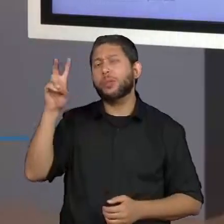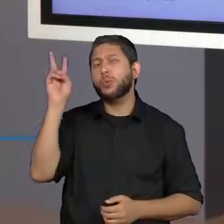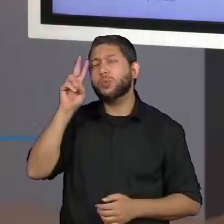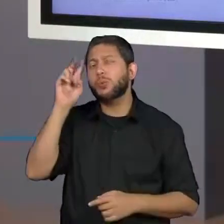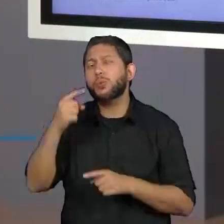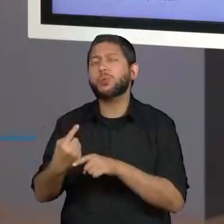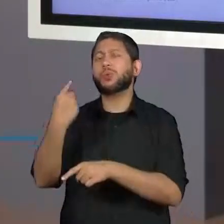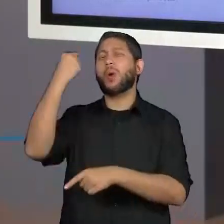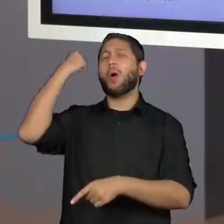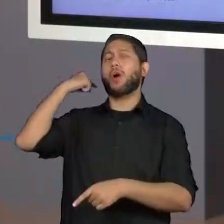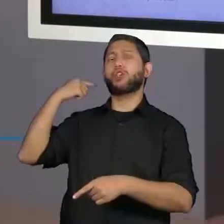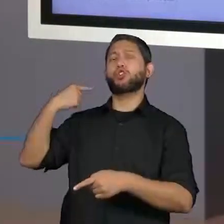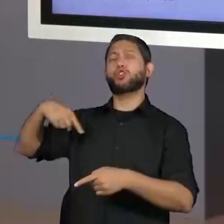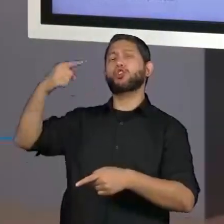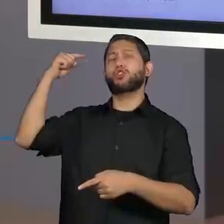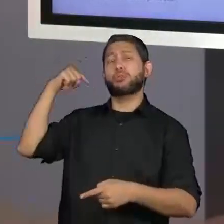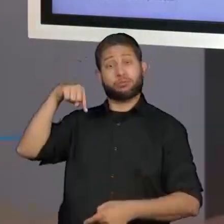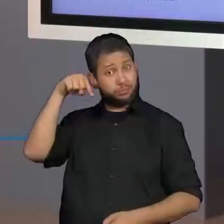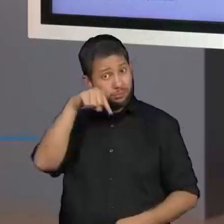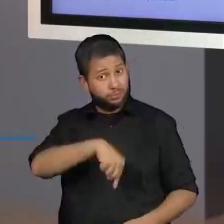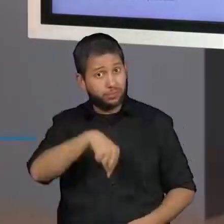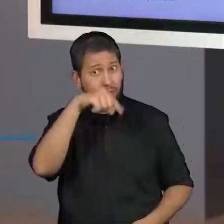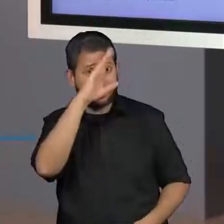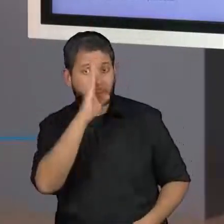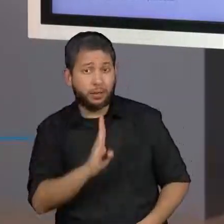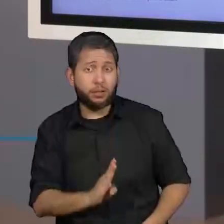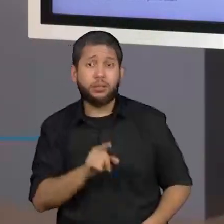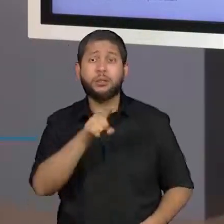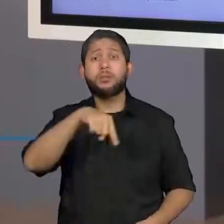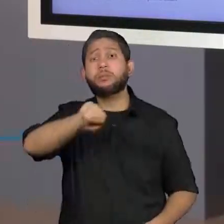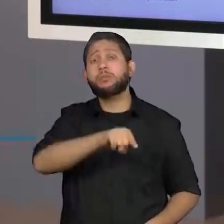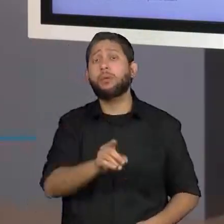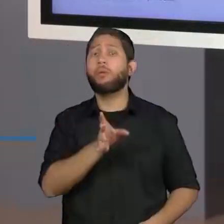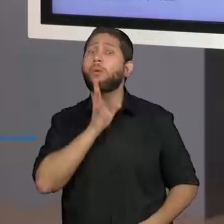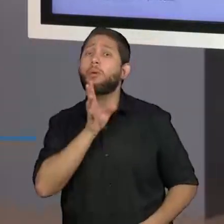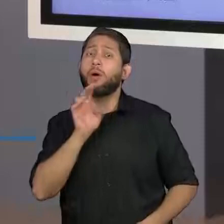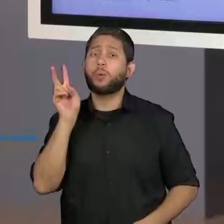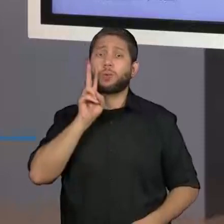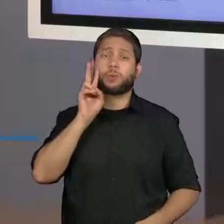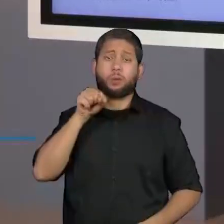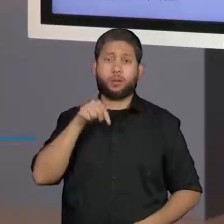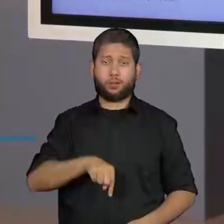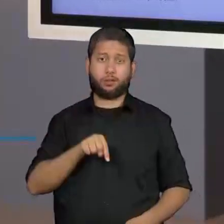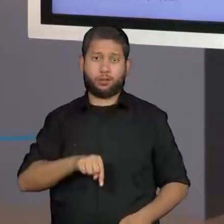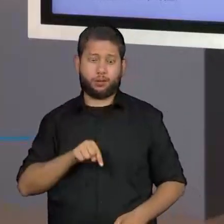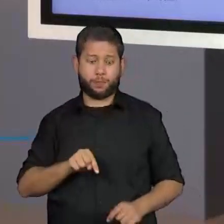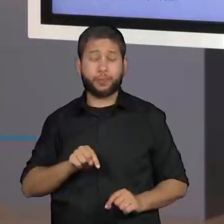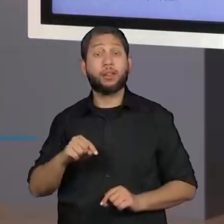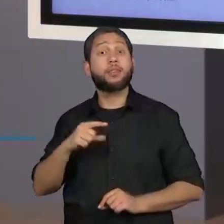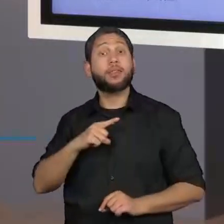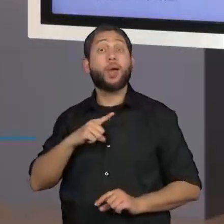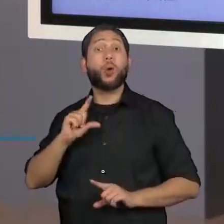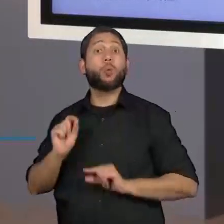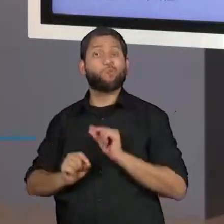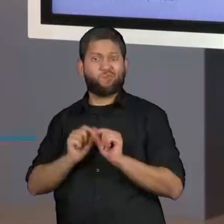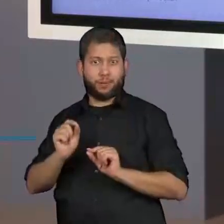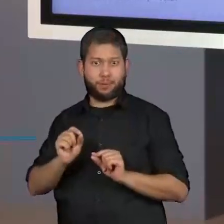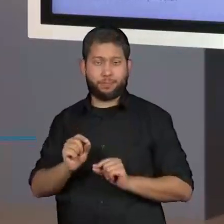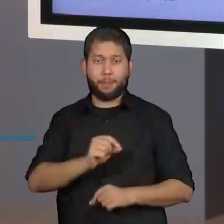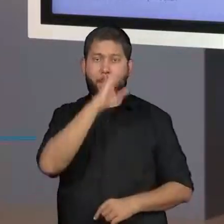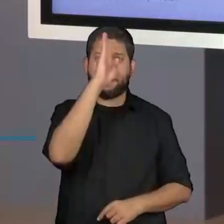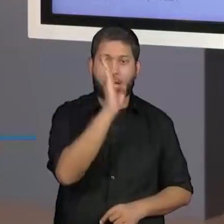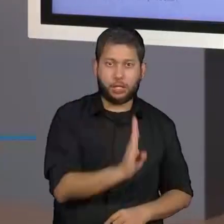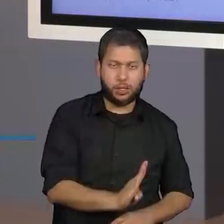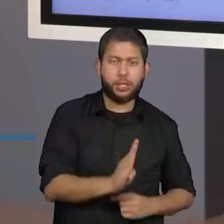do nosso país, vocês já conhecem assim um pouco da nossa história, que teve a chegada dos